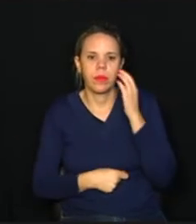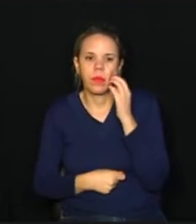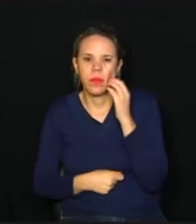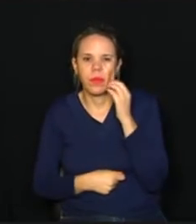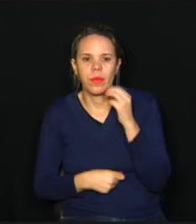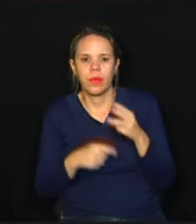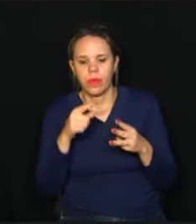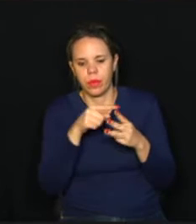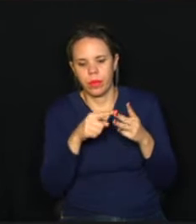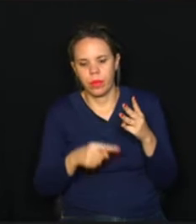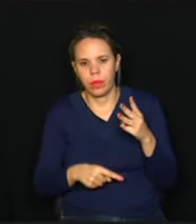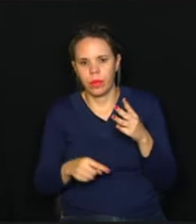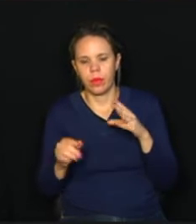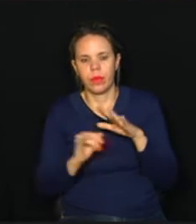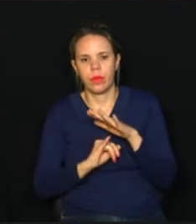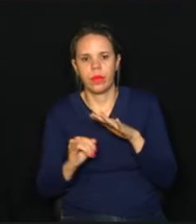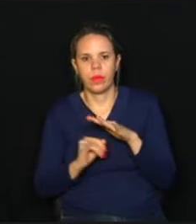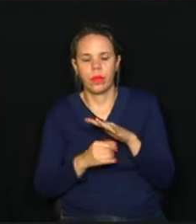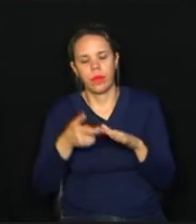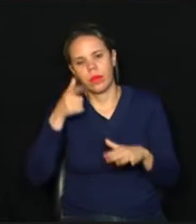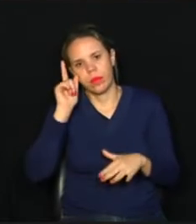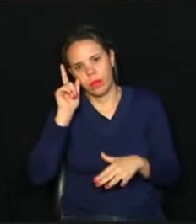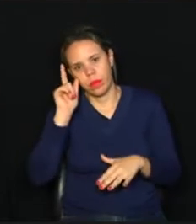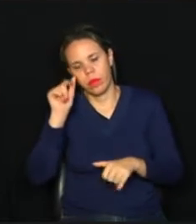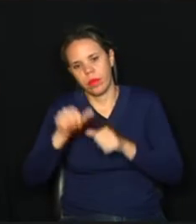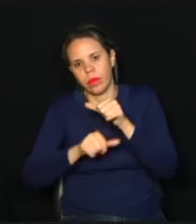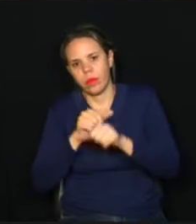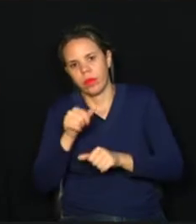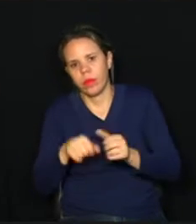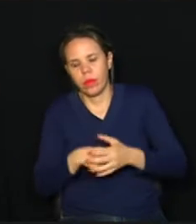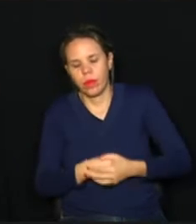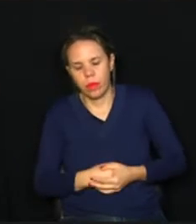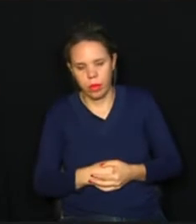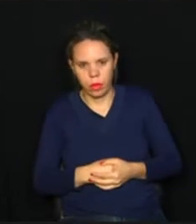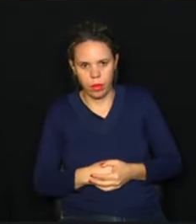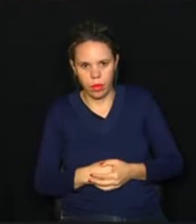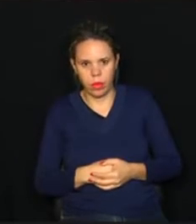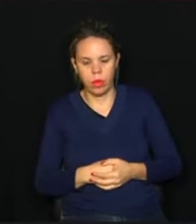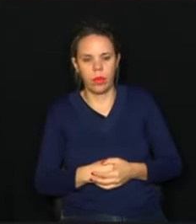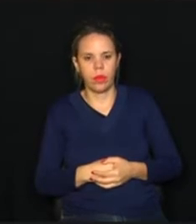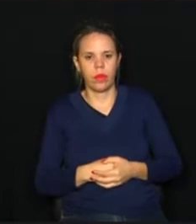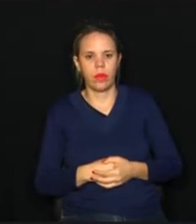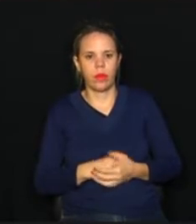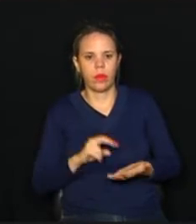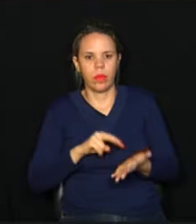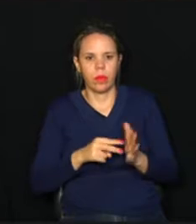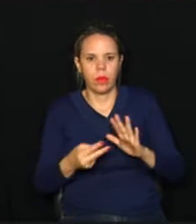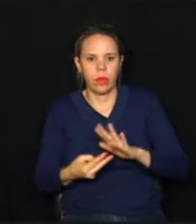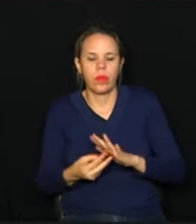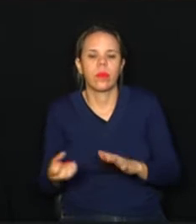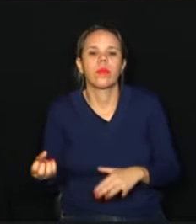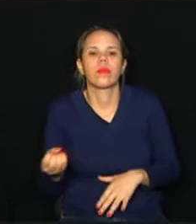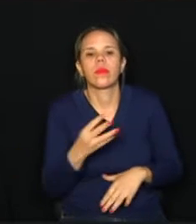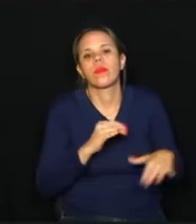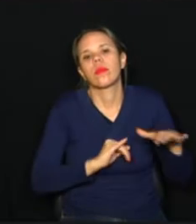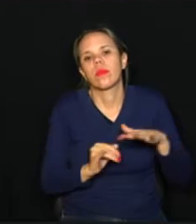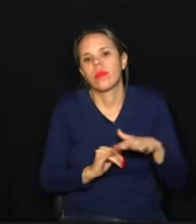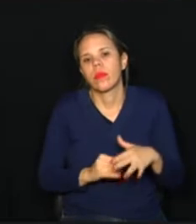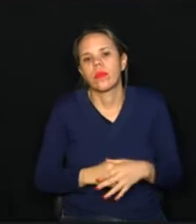Essas 3 instituições ontem se transformaram em o que se diz uma nova